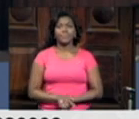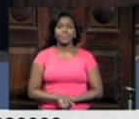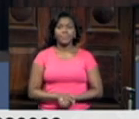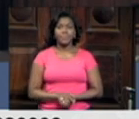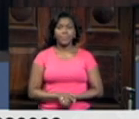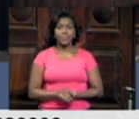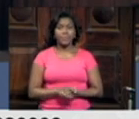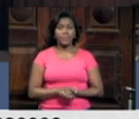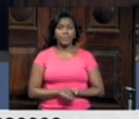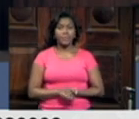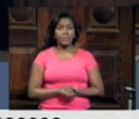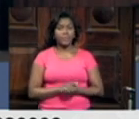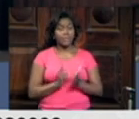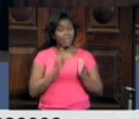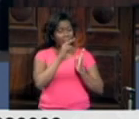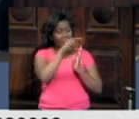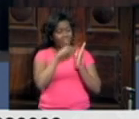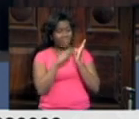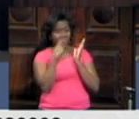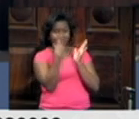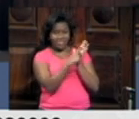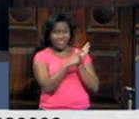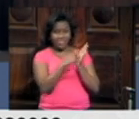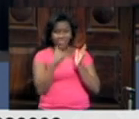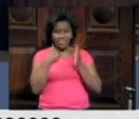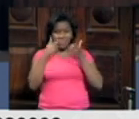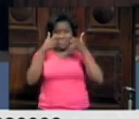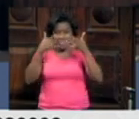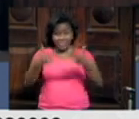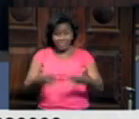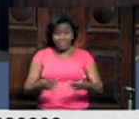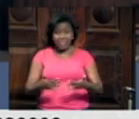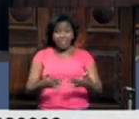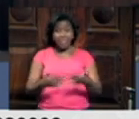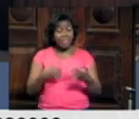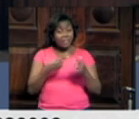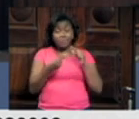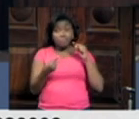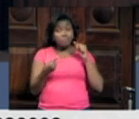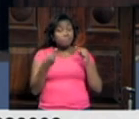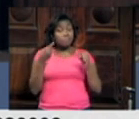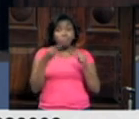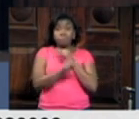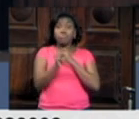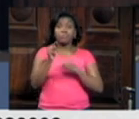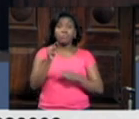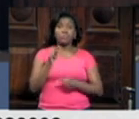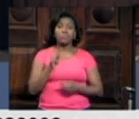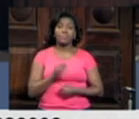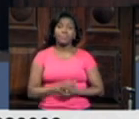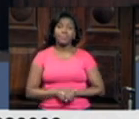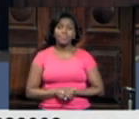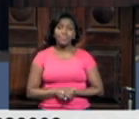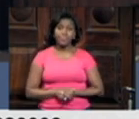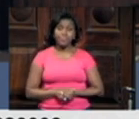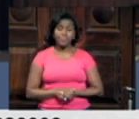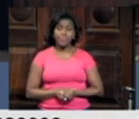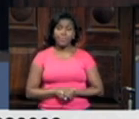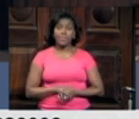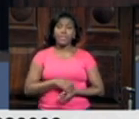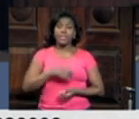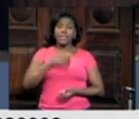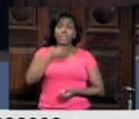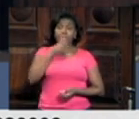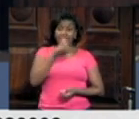Leio o trecho ao qual estou me referindo, de uma grave imprecisão histórica. Com